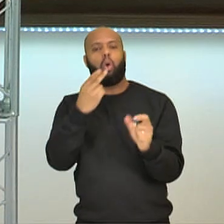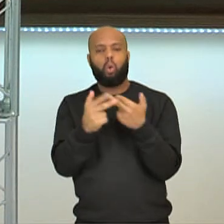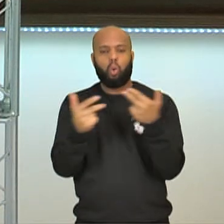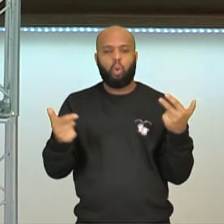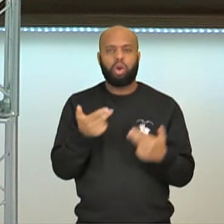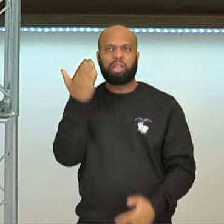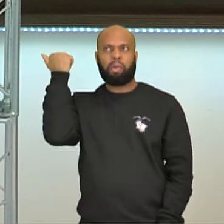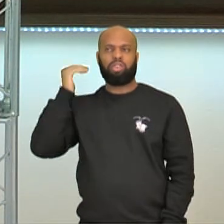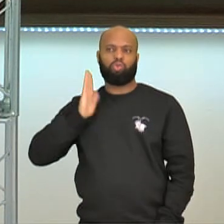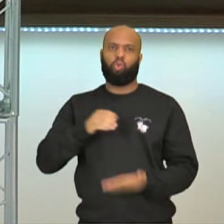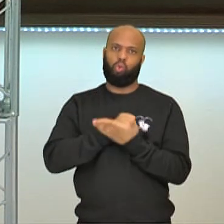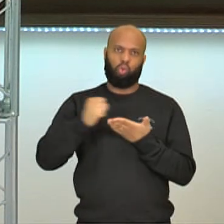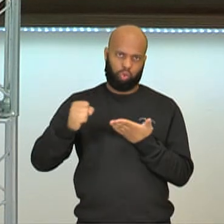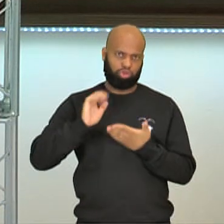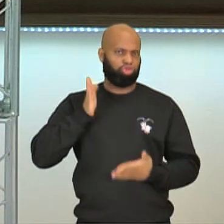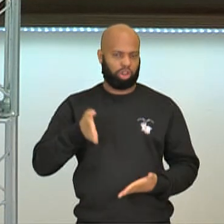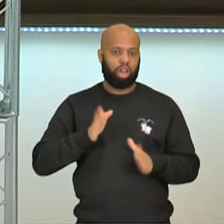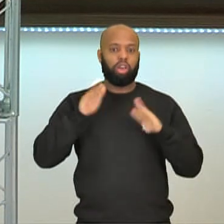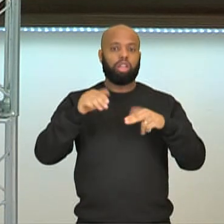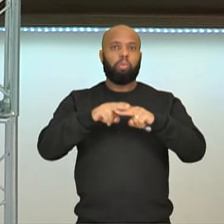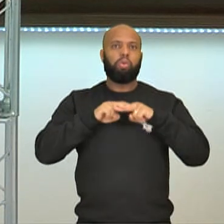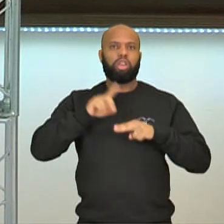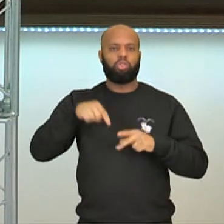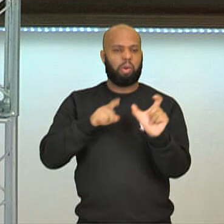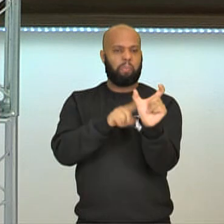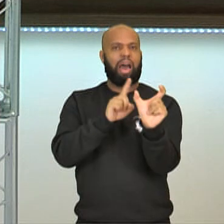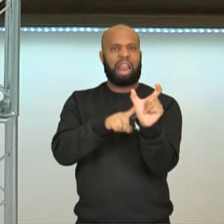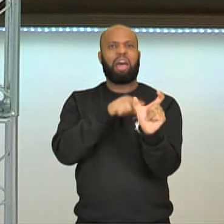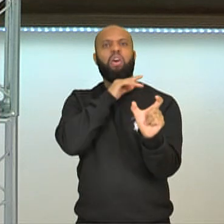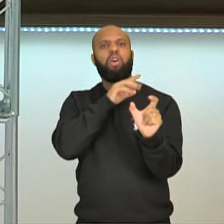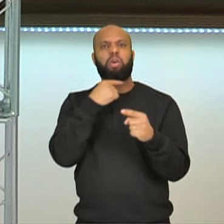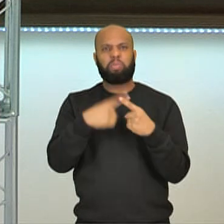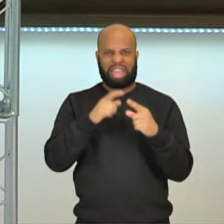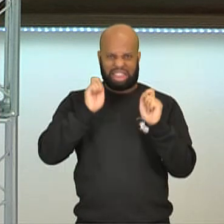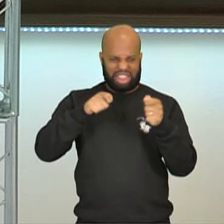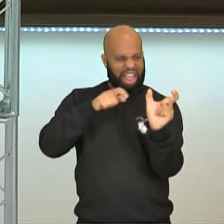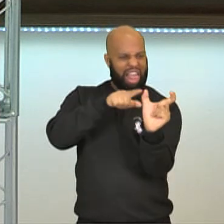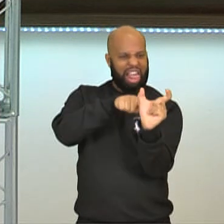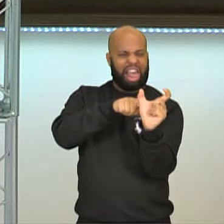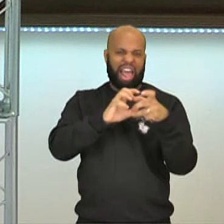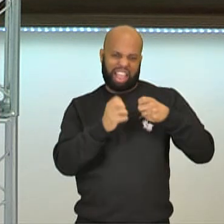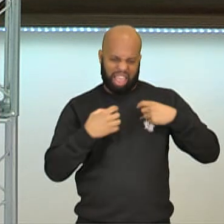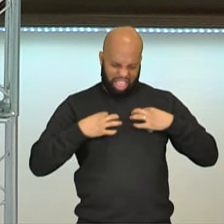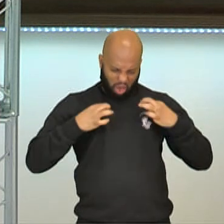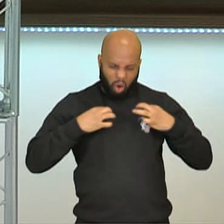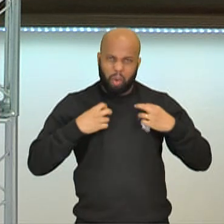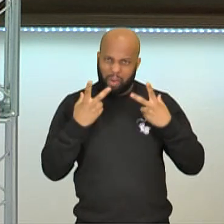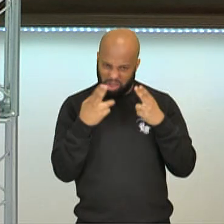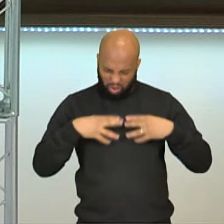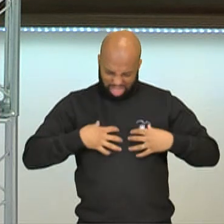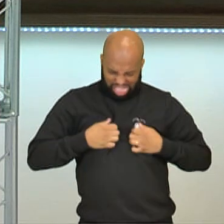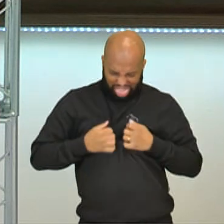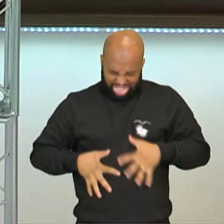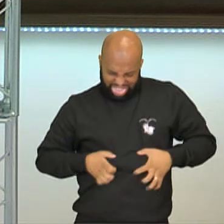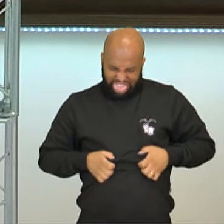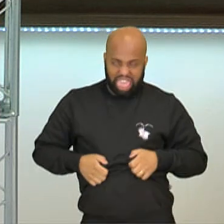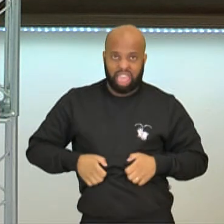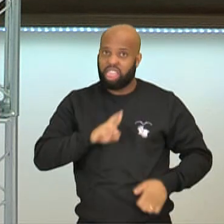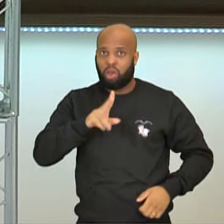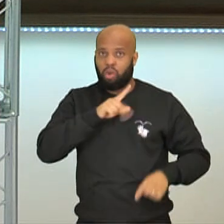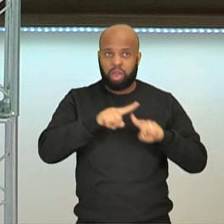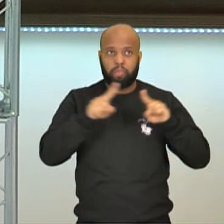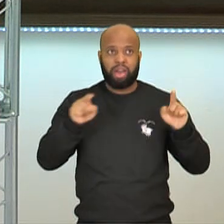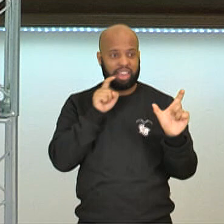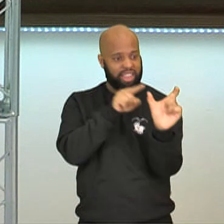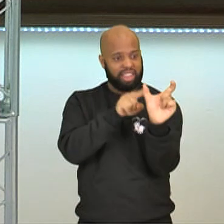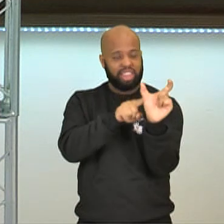se passaram. Por isso, palavras amarrotadas. Porque dá para amarrotar uma palavra? Não. Mas aqui, uma palavra rota